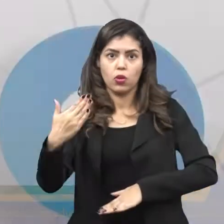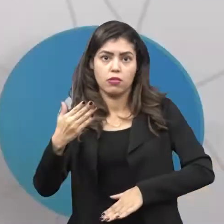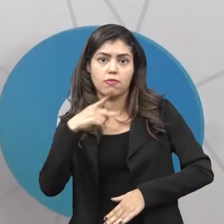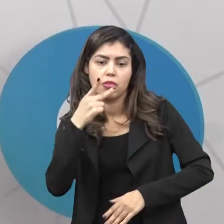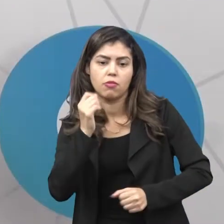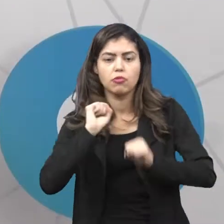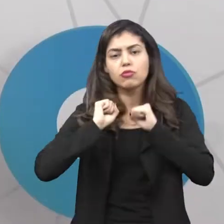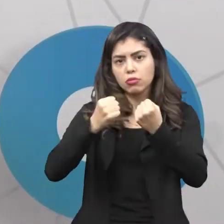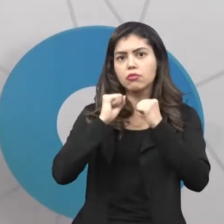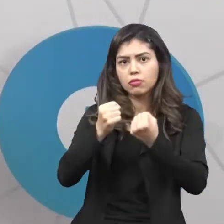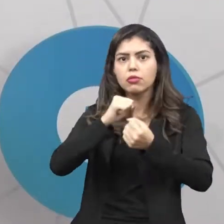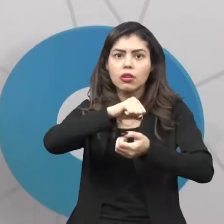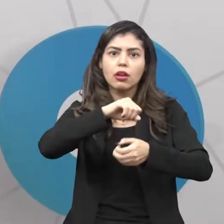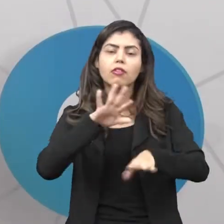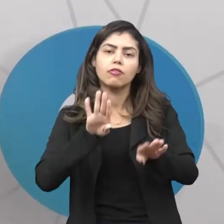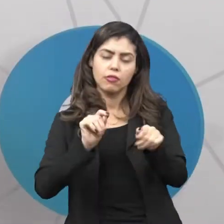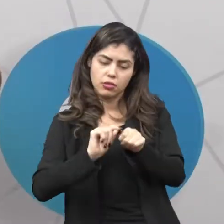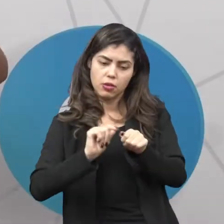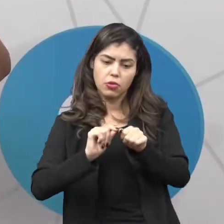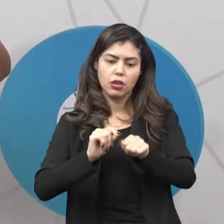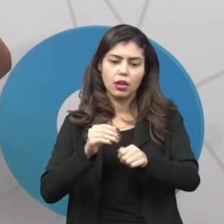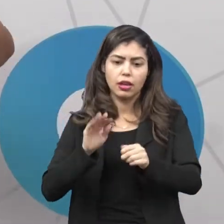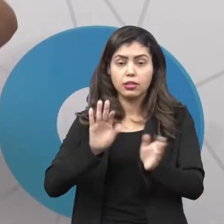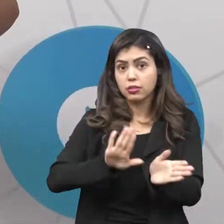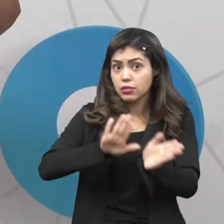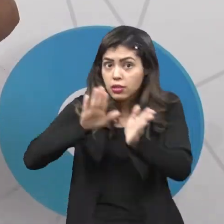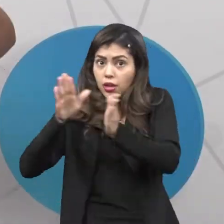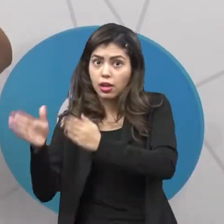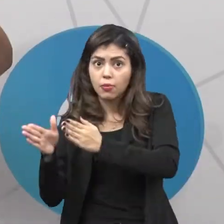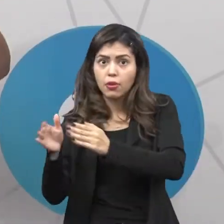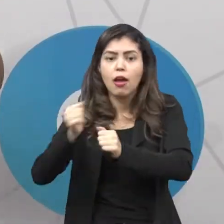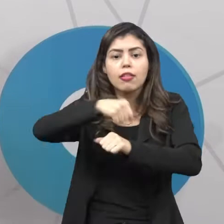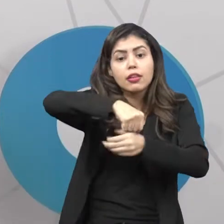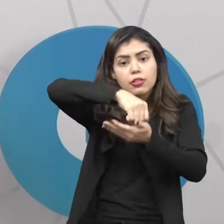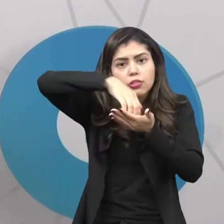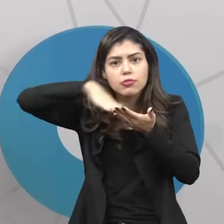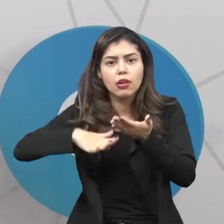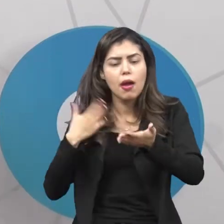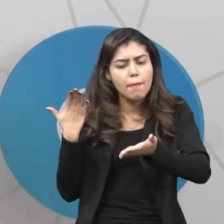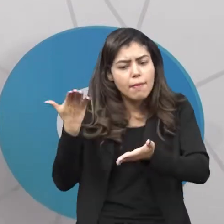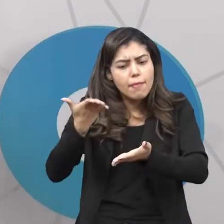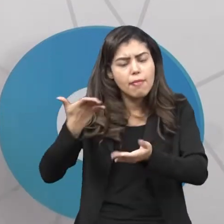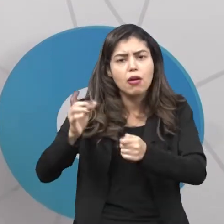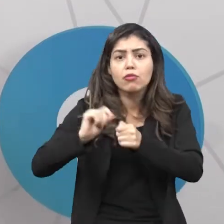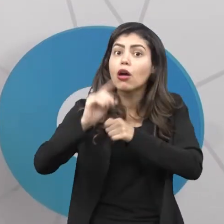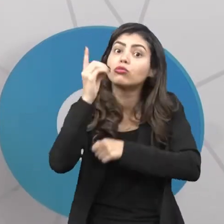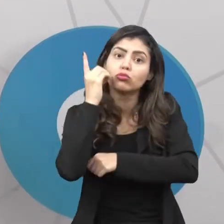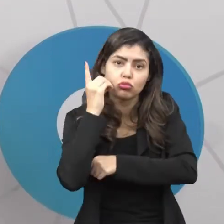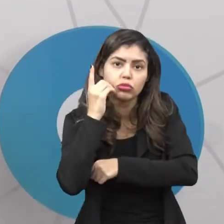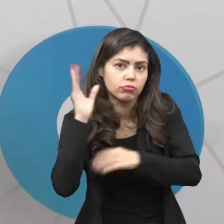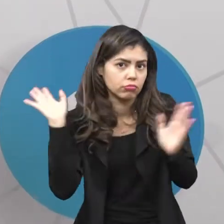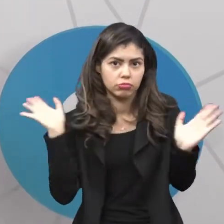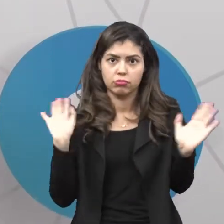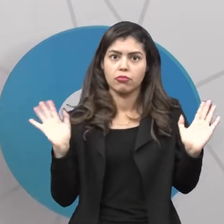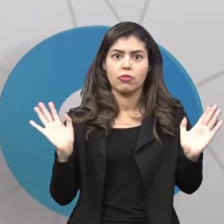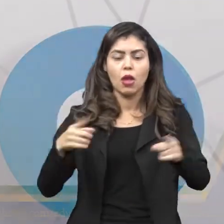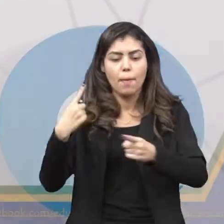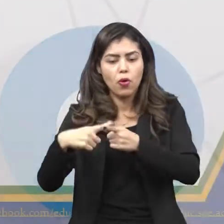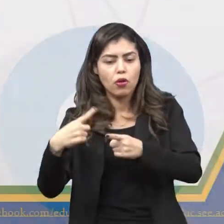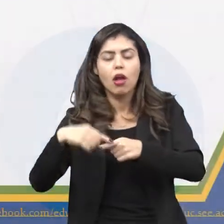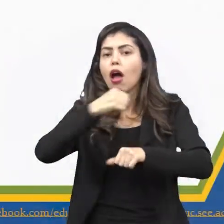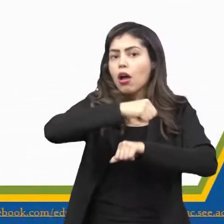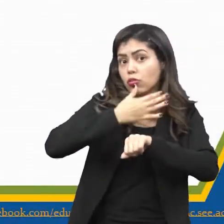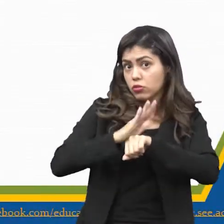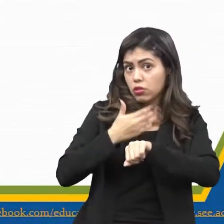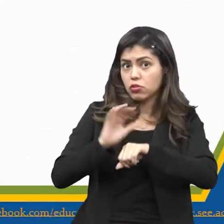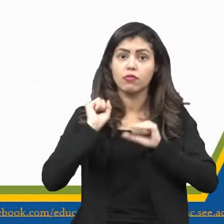de exercício físico, nós já saímos daquela questão das atividades básicas que nós fazemos no nosso dia a dia. Porque o exercício físico ele